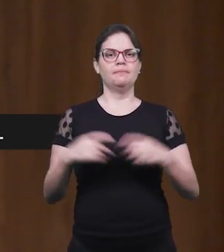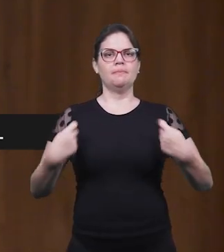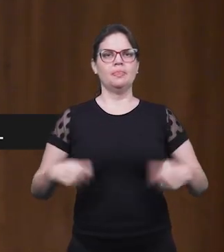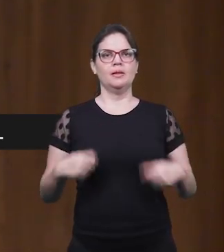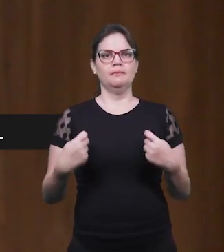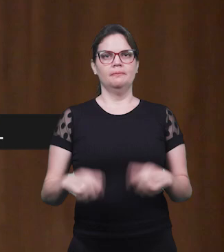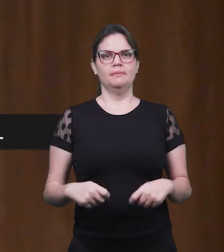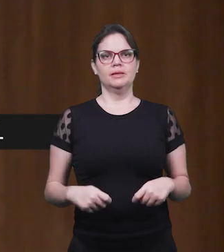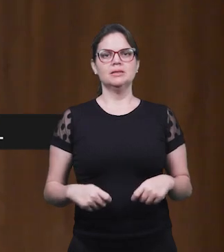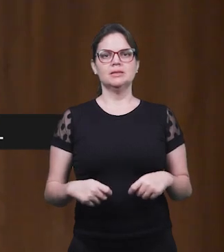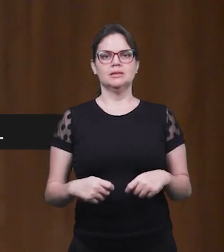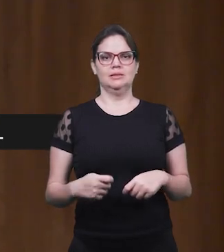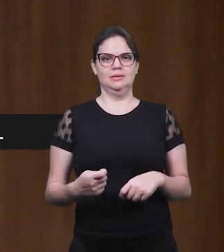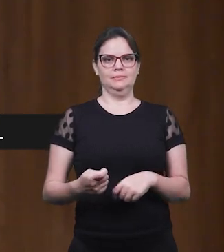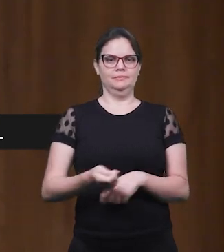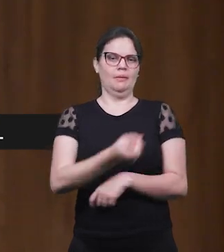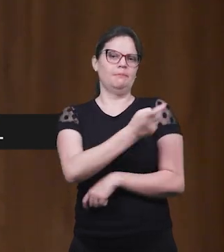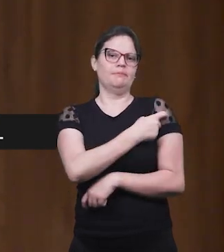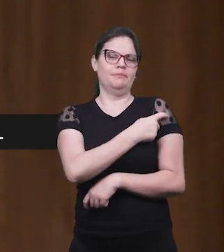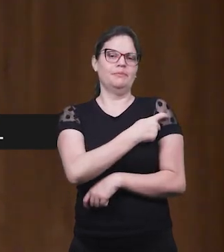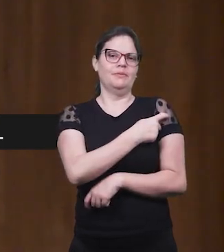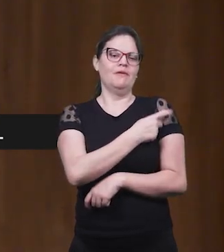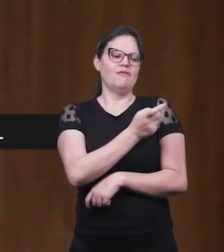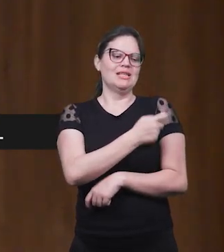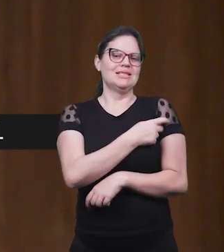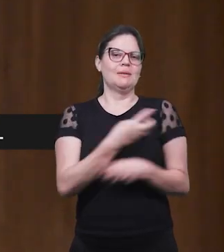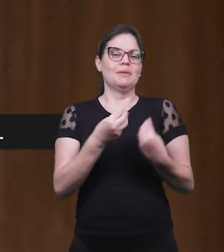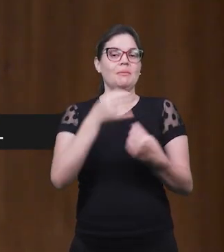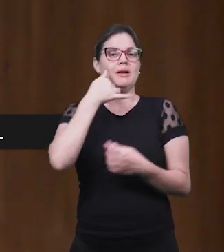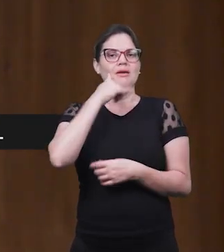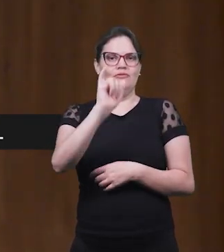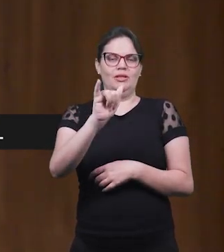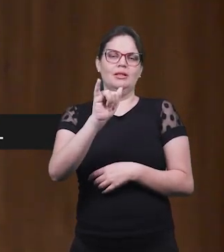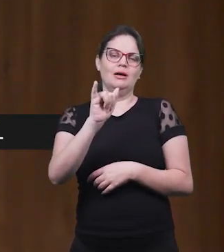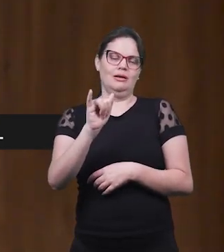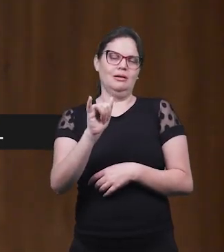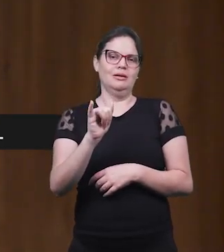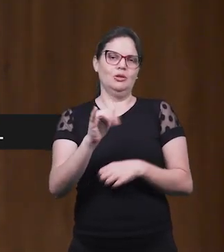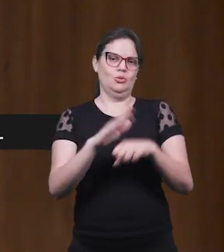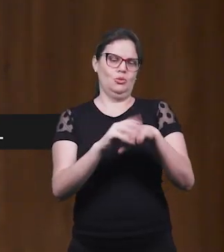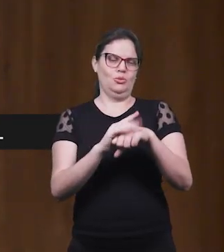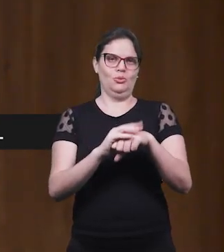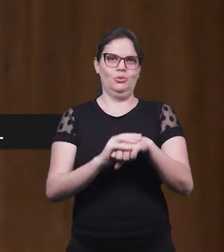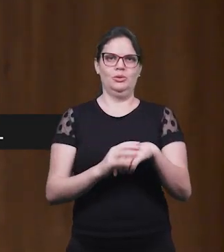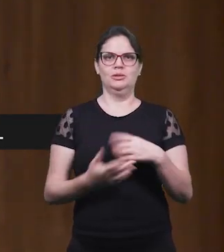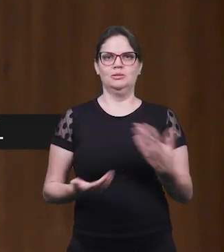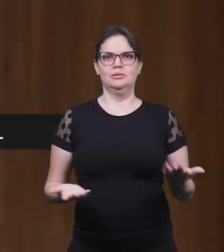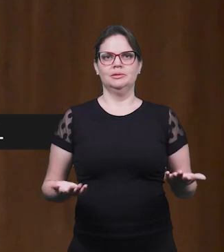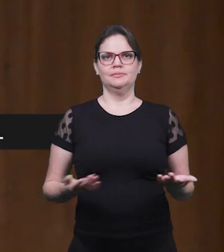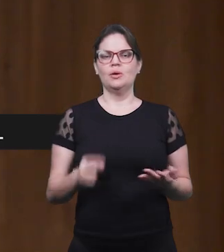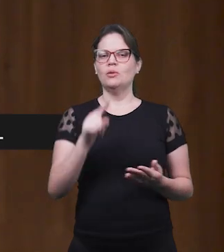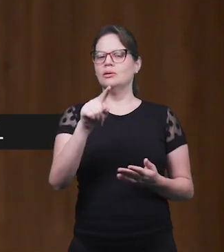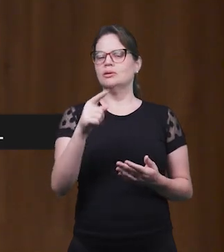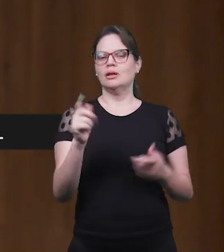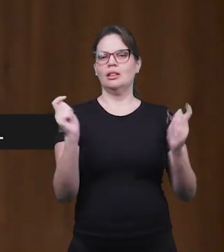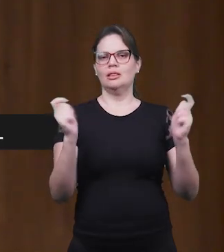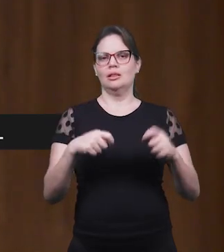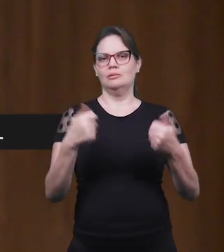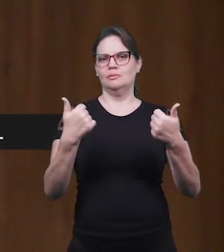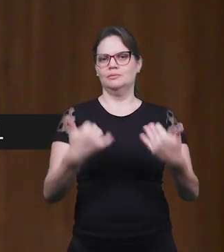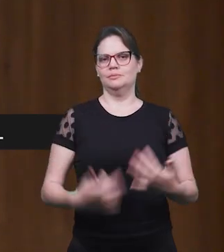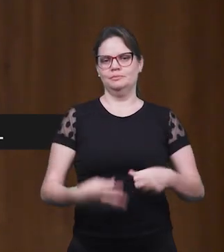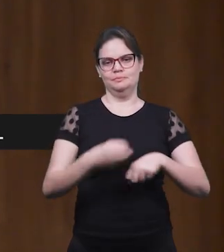essa manutenção preventiva, podemos dizer, né? E o que você poderia dizer para